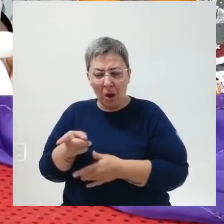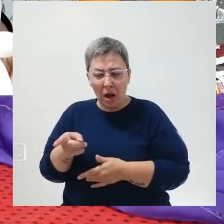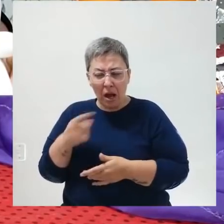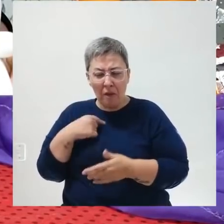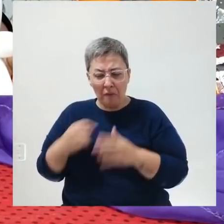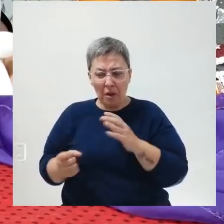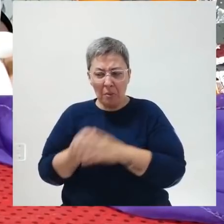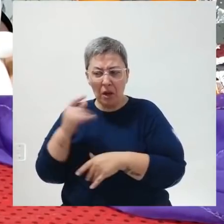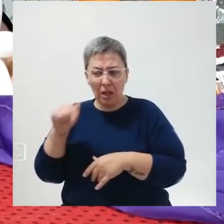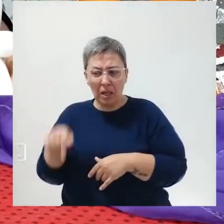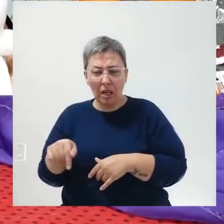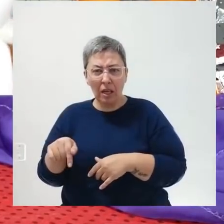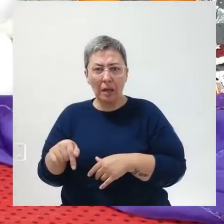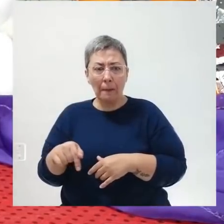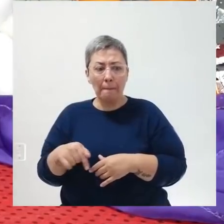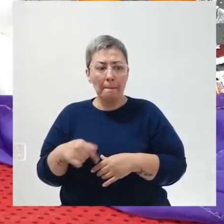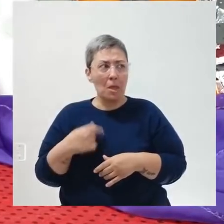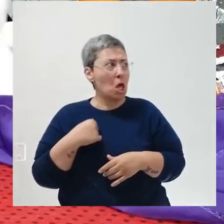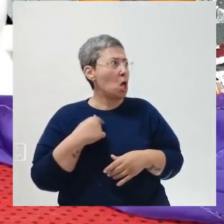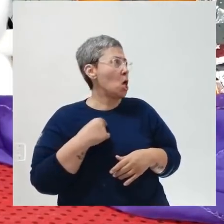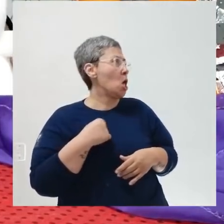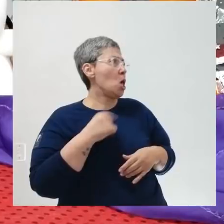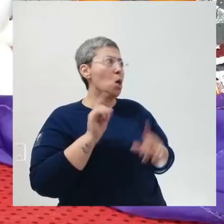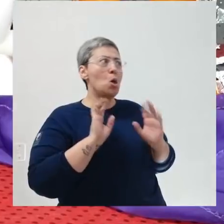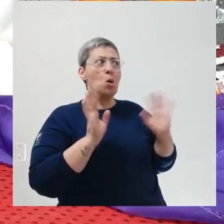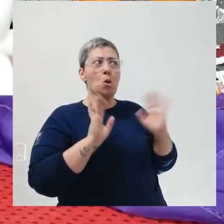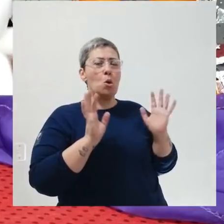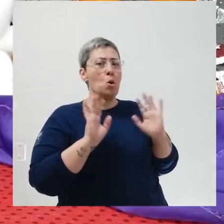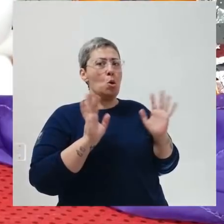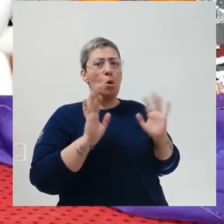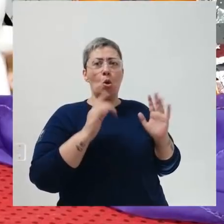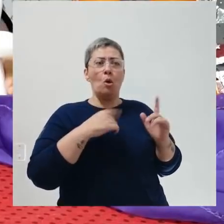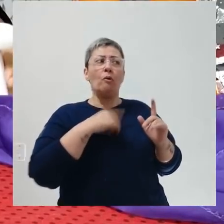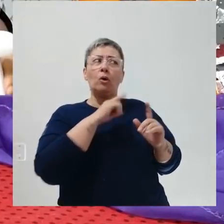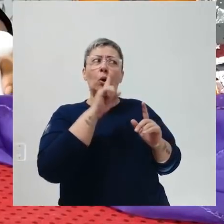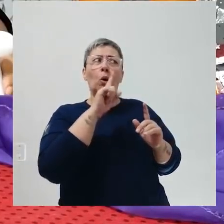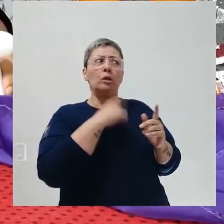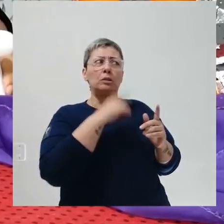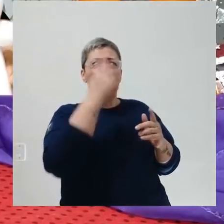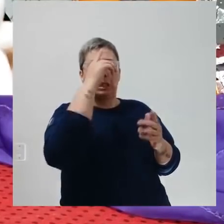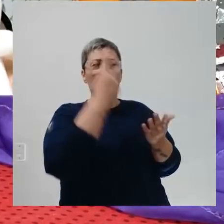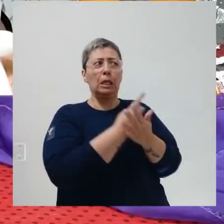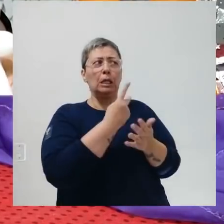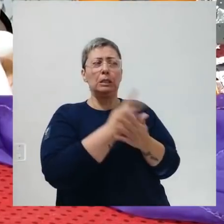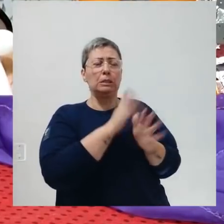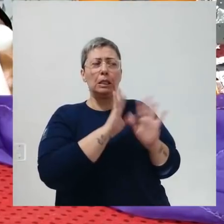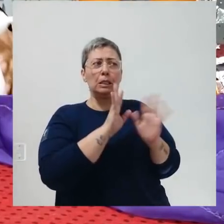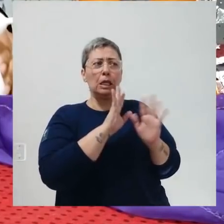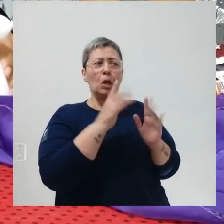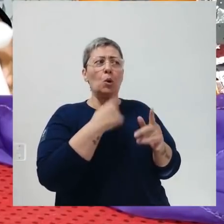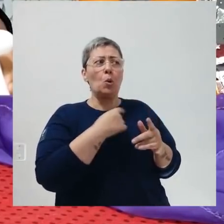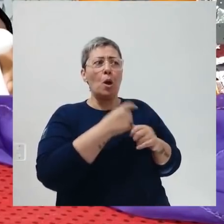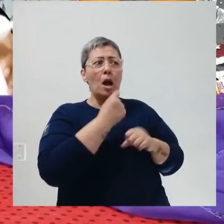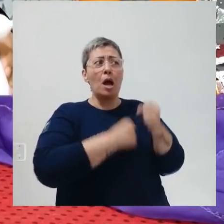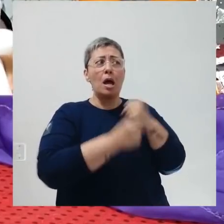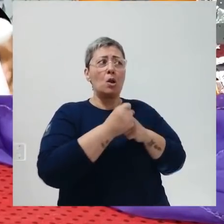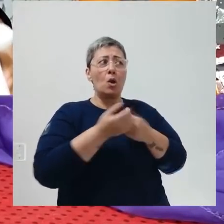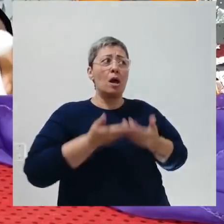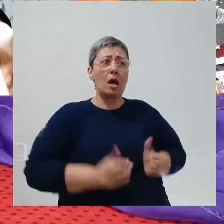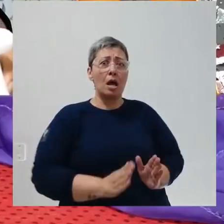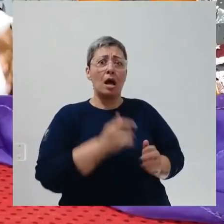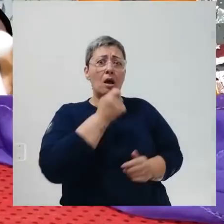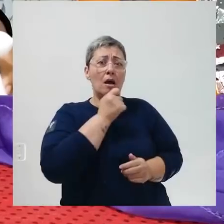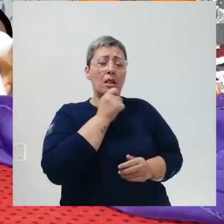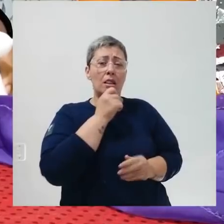que apareceu por aqui. Não, senhor lobo, o senhor deve estar enganado. No ano passado eu nem